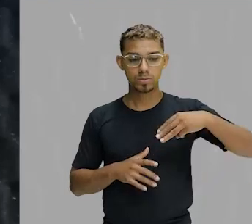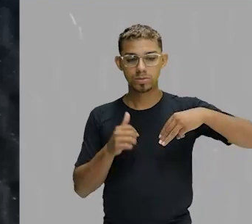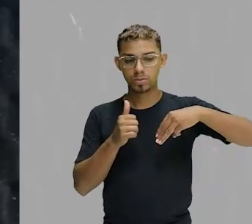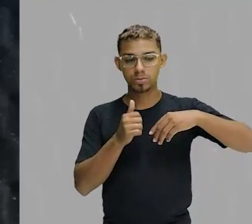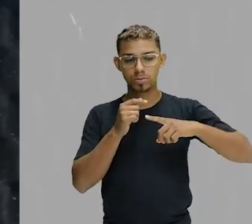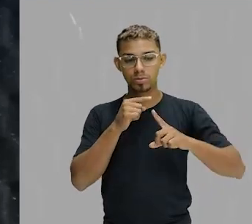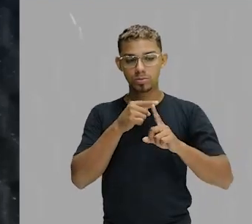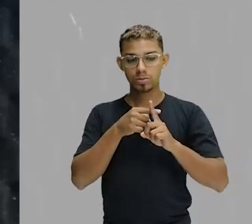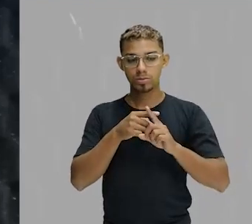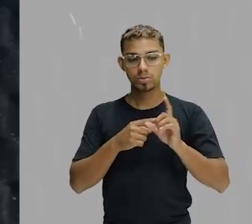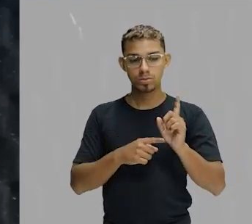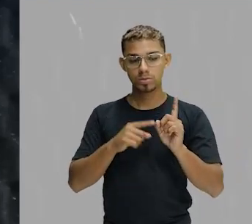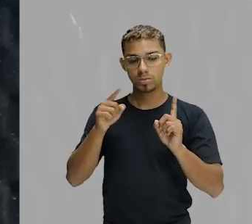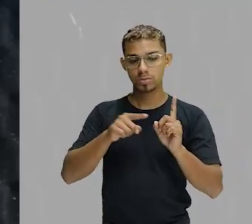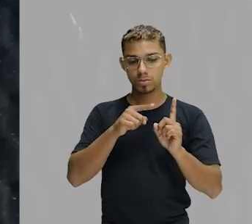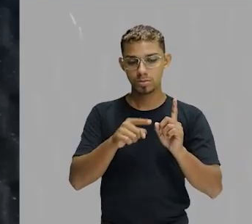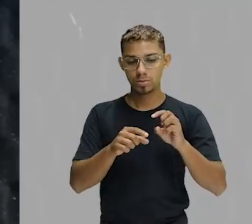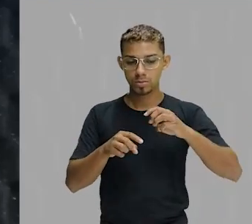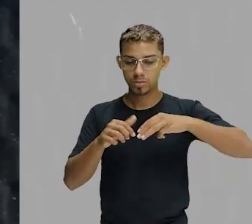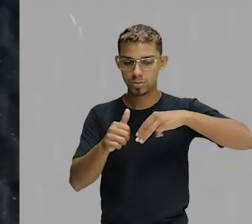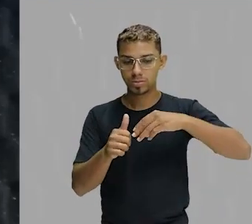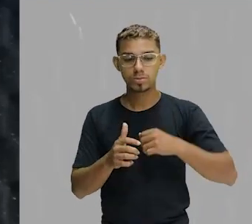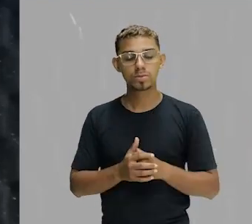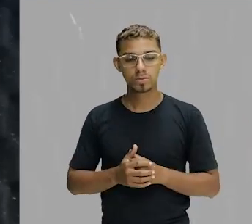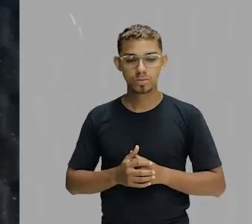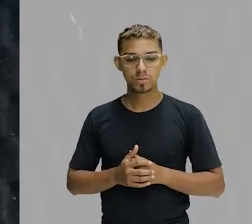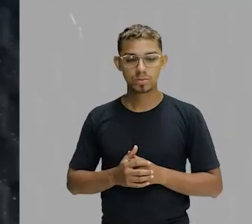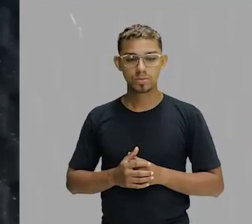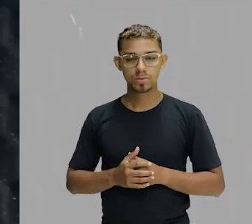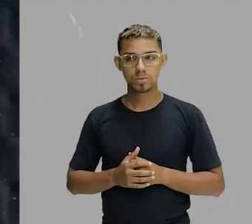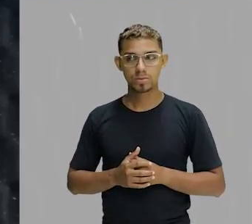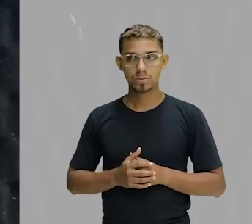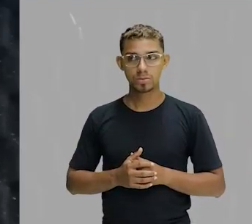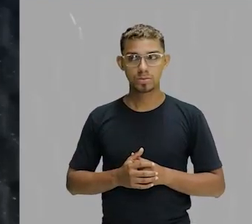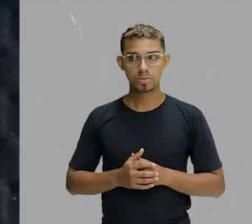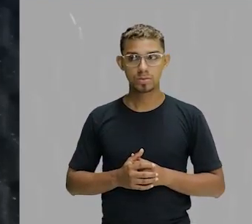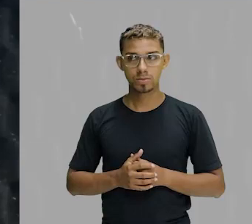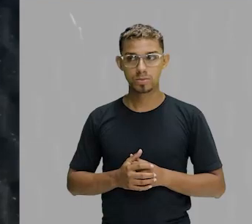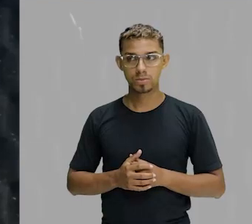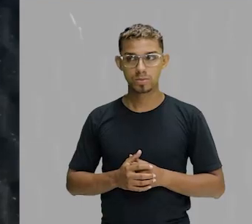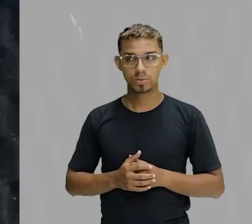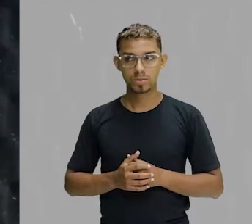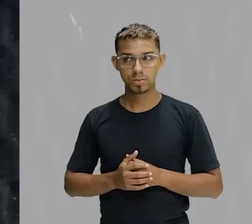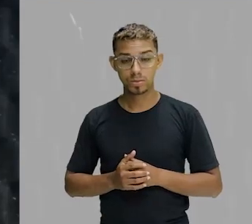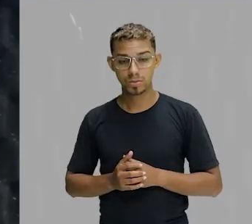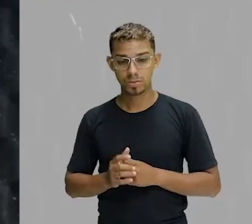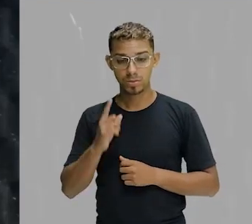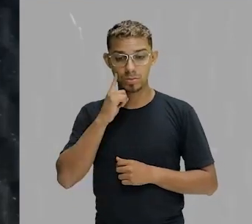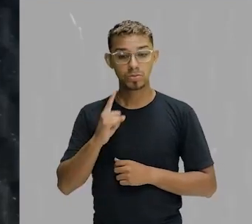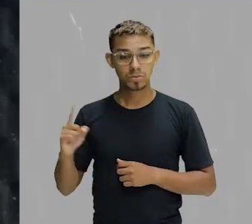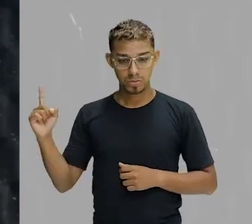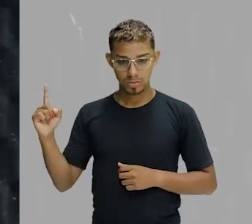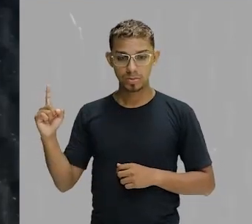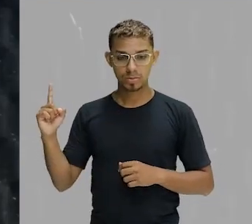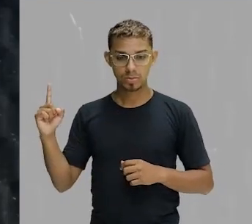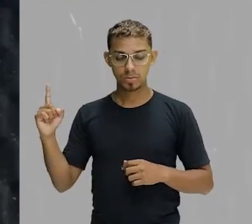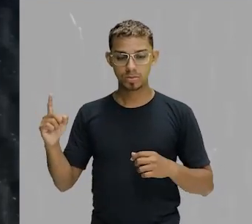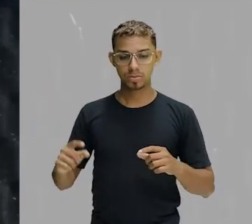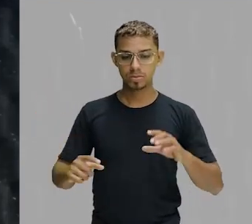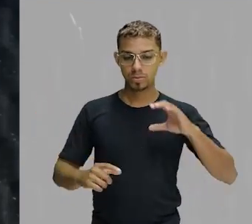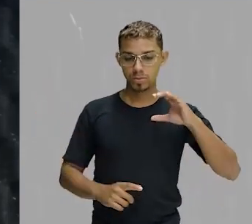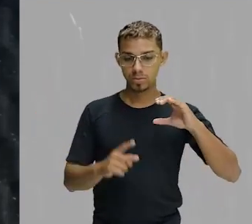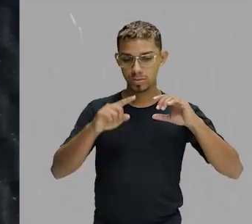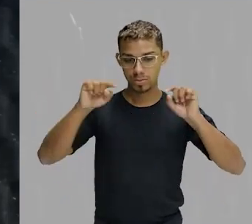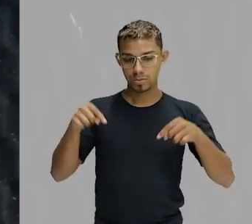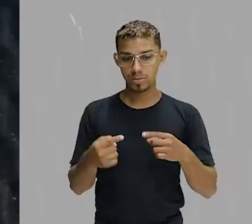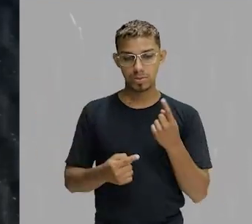vai fazer a substituição. Montante 1 é capital que multiplica 1 mais I. E isso está aqui oposto, ó, capital que multiplica